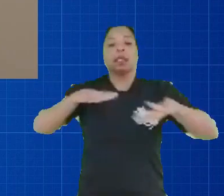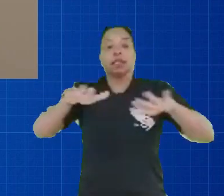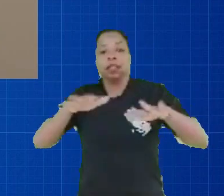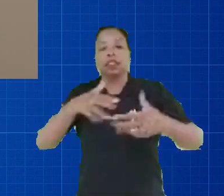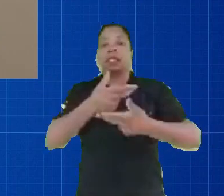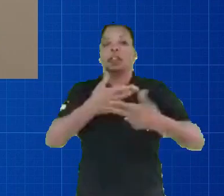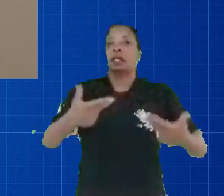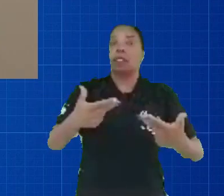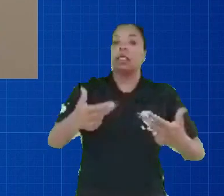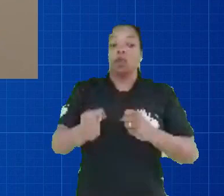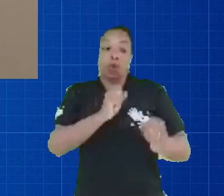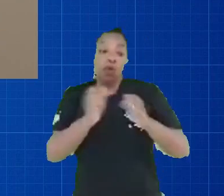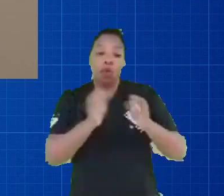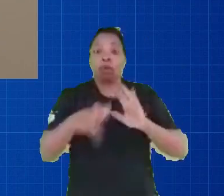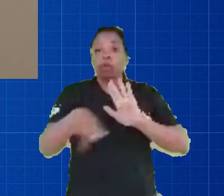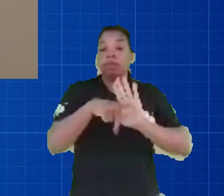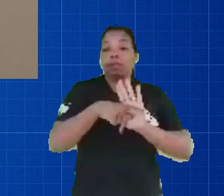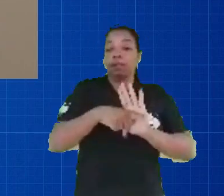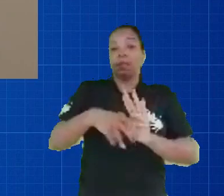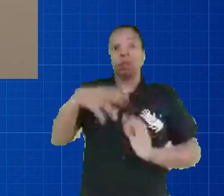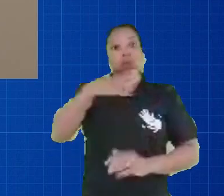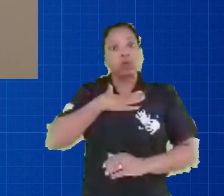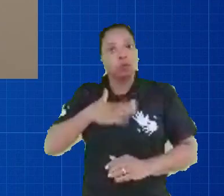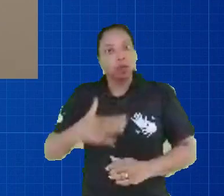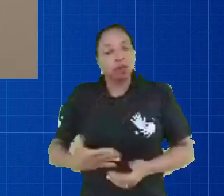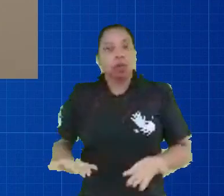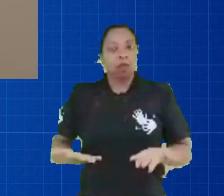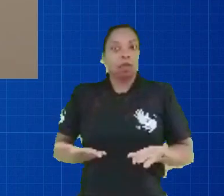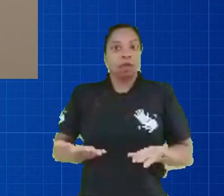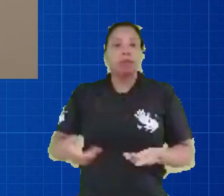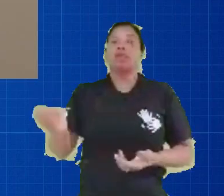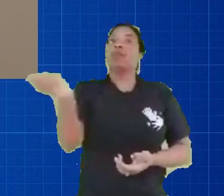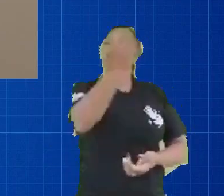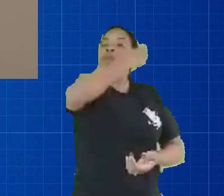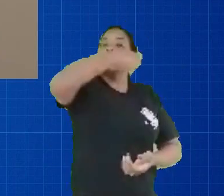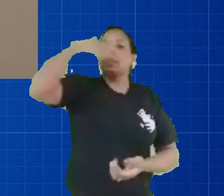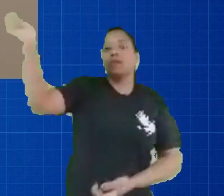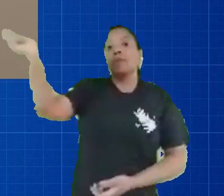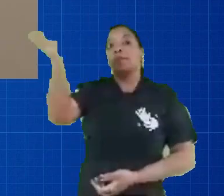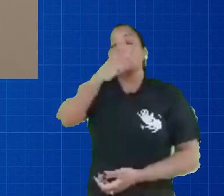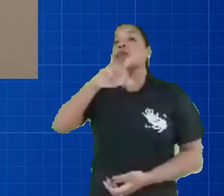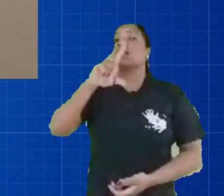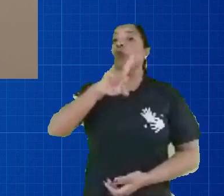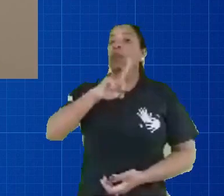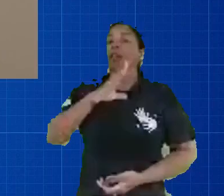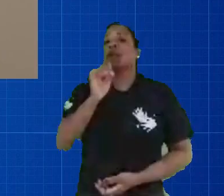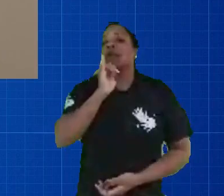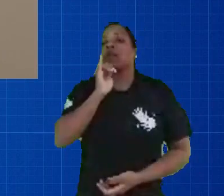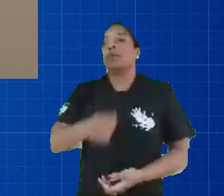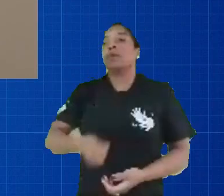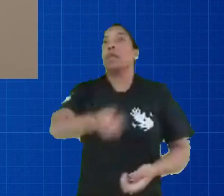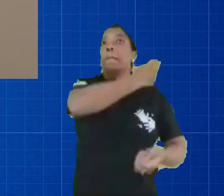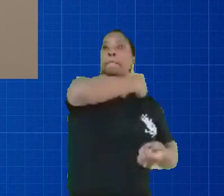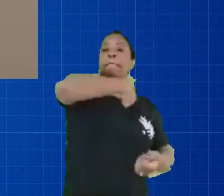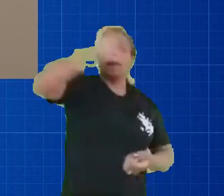a pandemia. Então, no badminton tem muita questão de saque, ponto par, saca do lado direito,